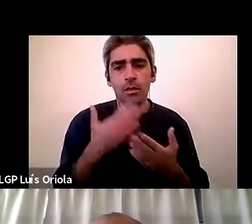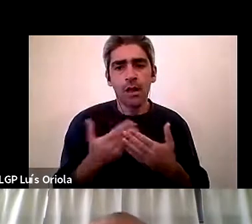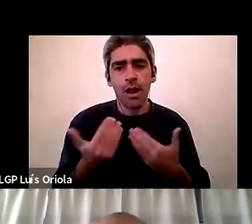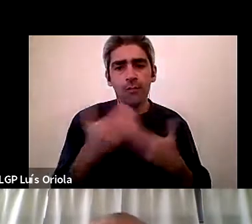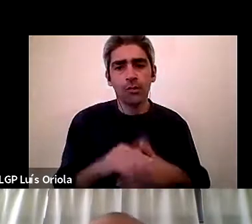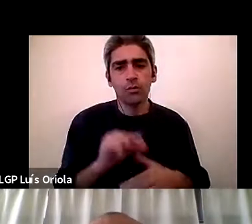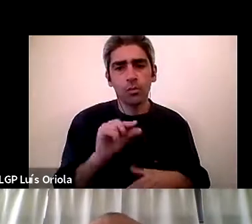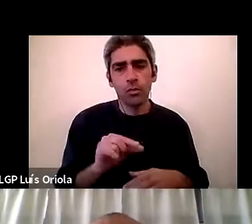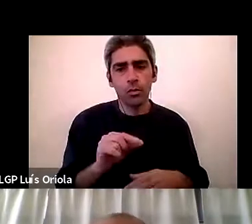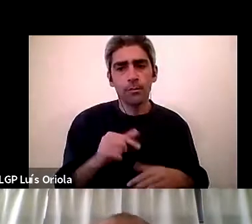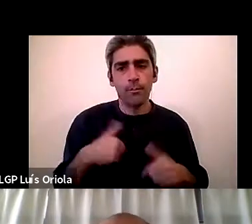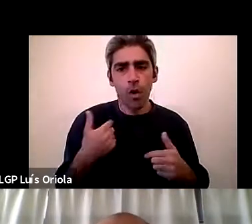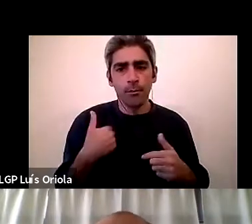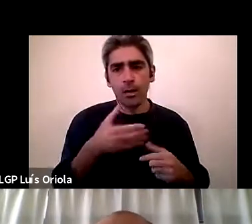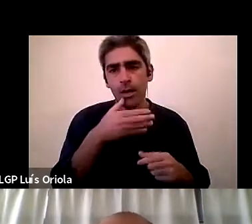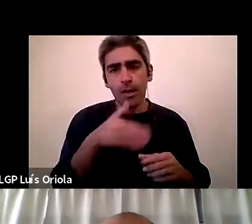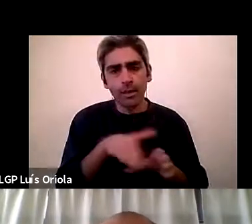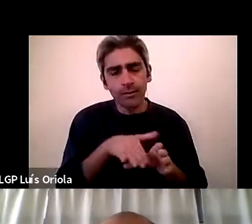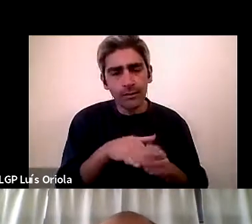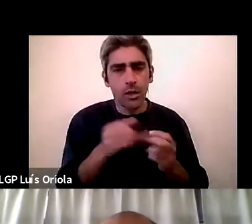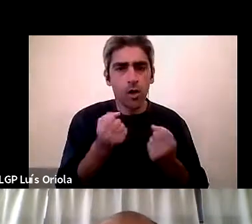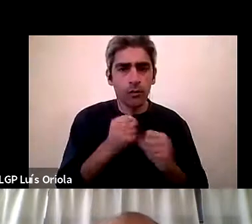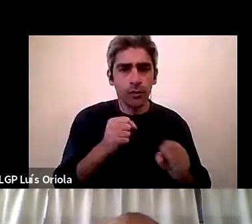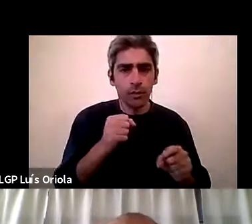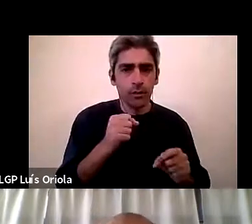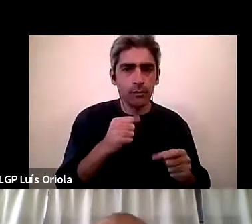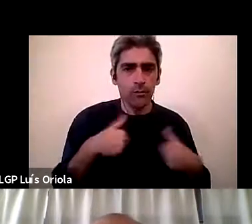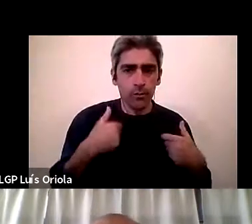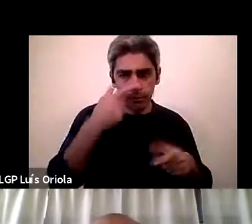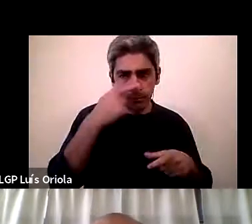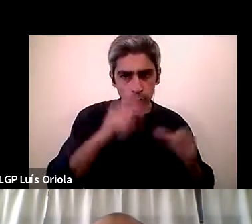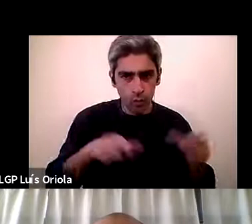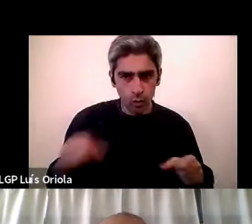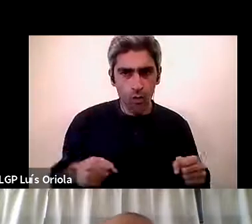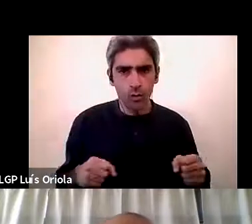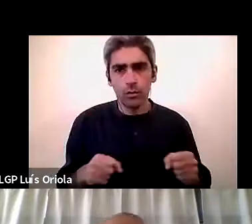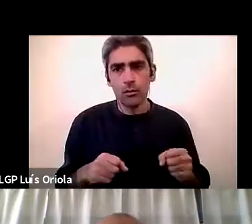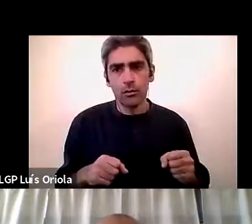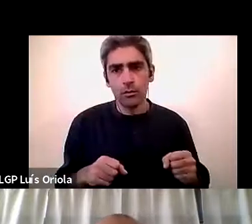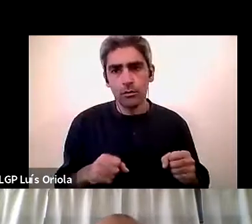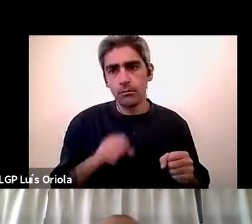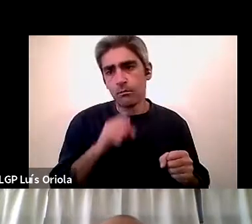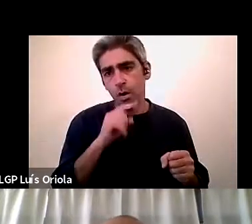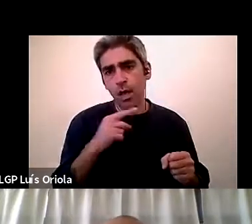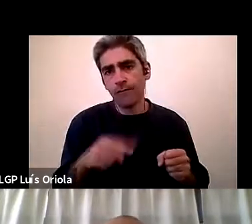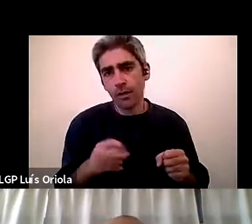vezes um pouco a própria intervenção, a autonomia das próprias pessoas. Portanto, pode haver